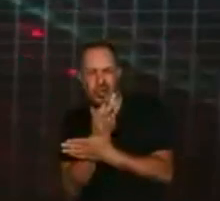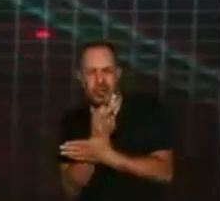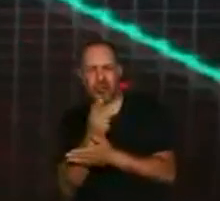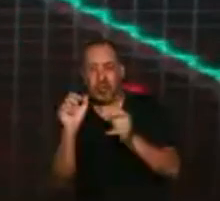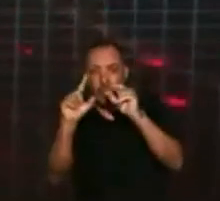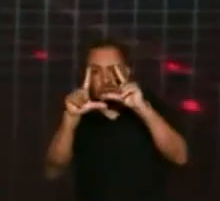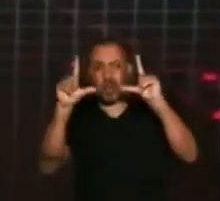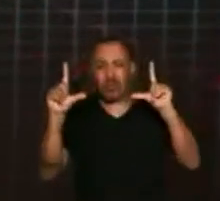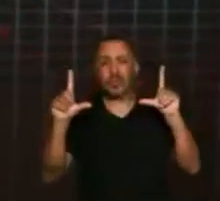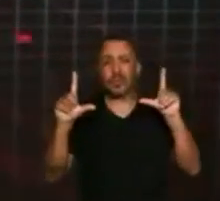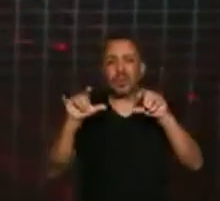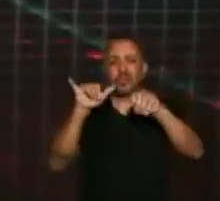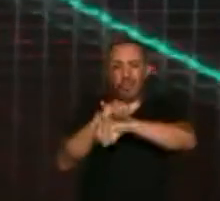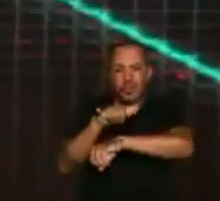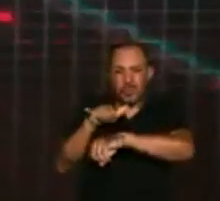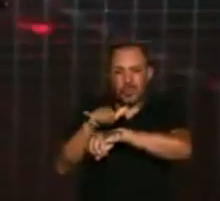Acordar sem você